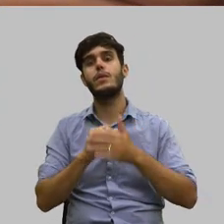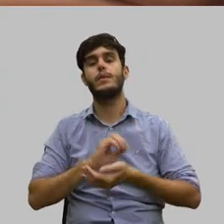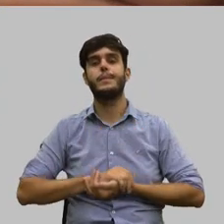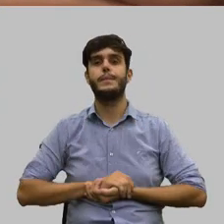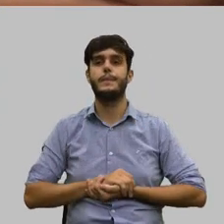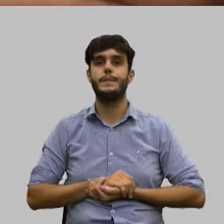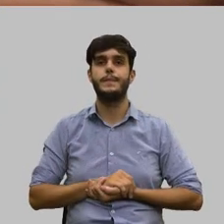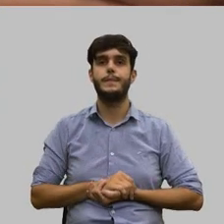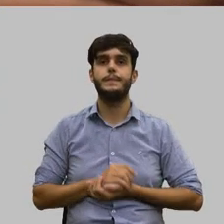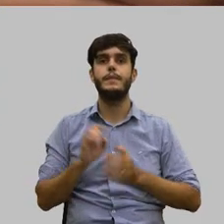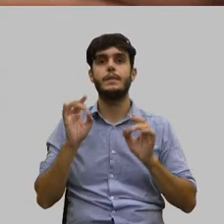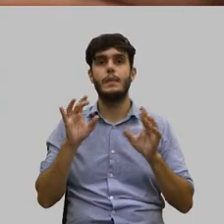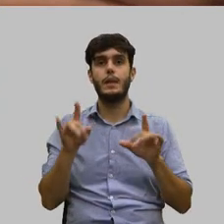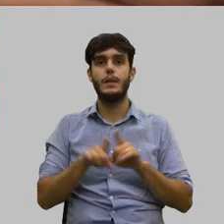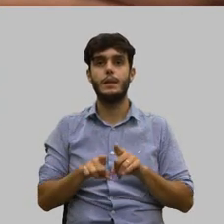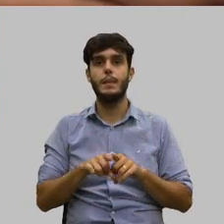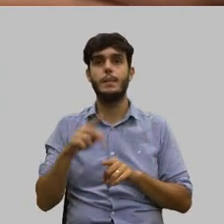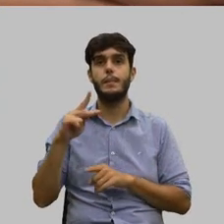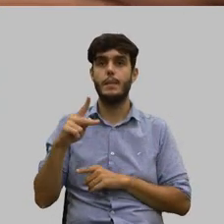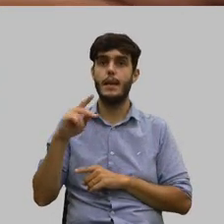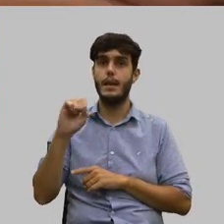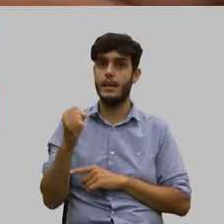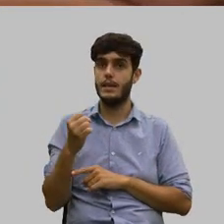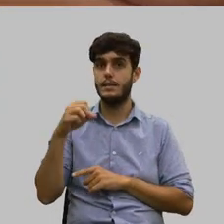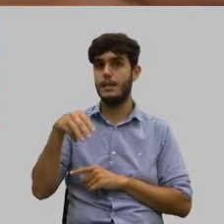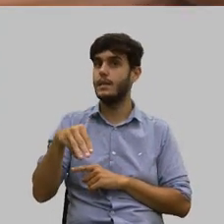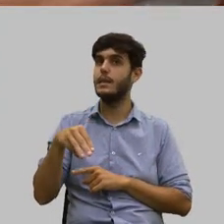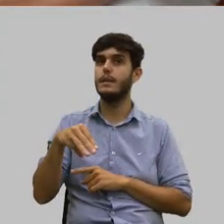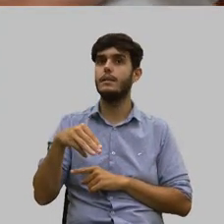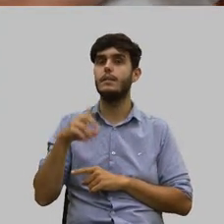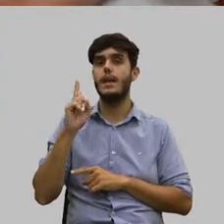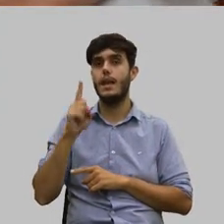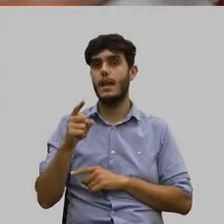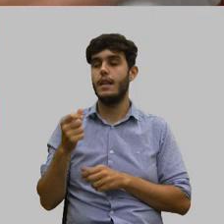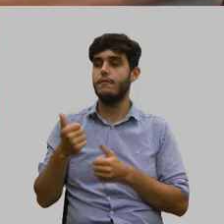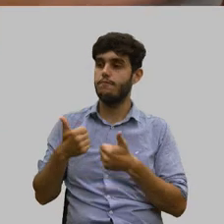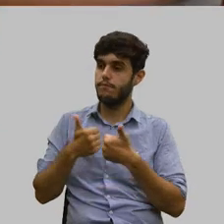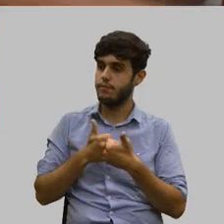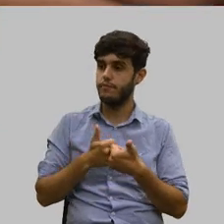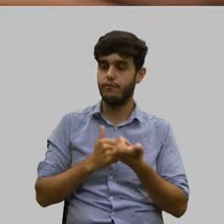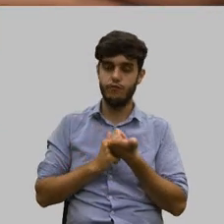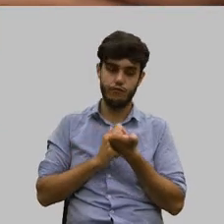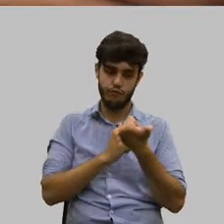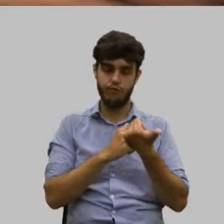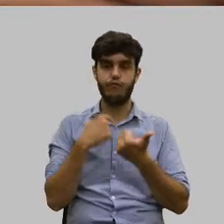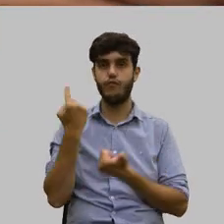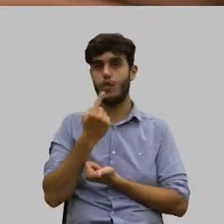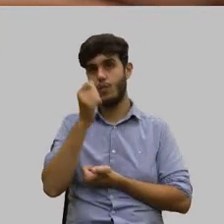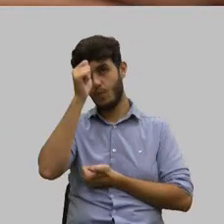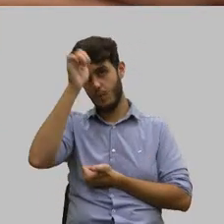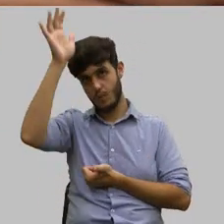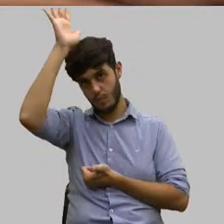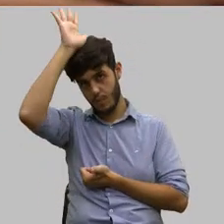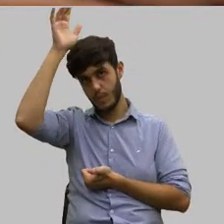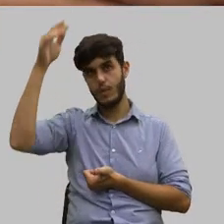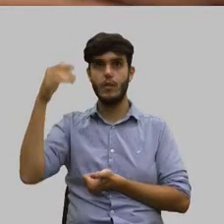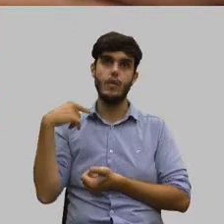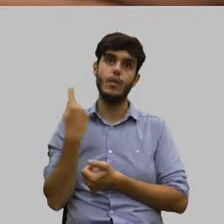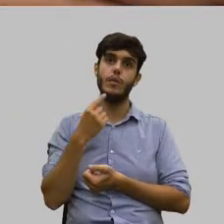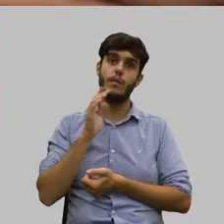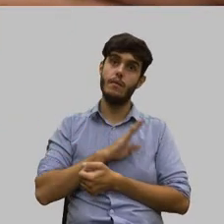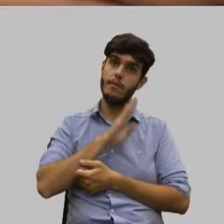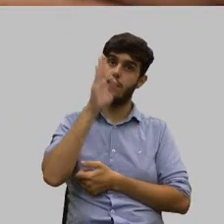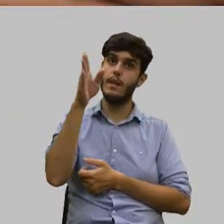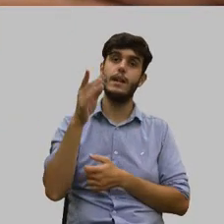especialmente do nosso ipsm ele é a retaguarda é ele que faz o bombeiro ir lá para Resplendor